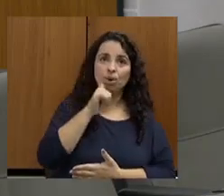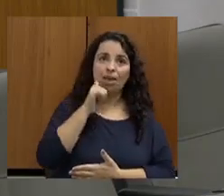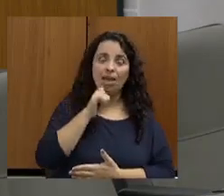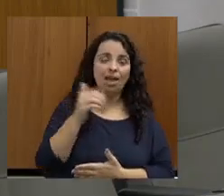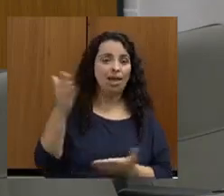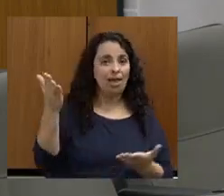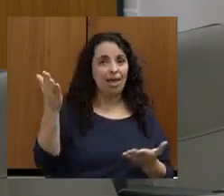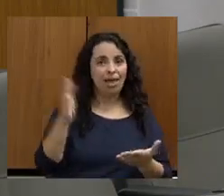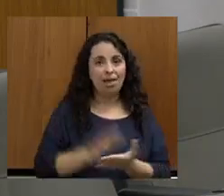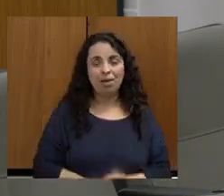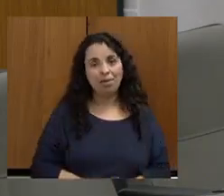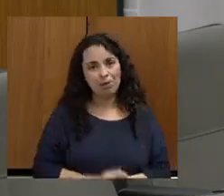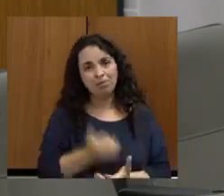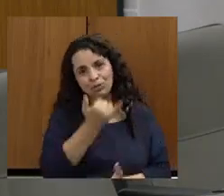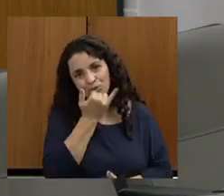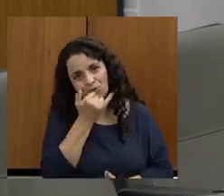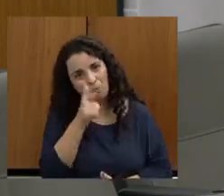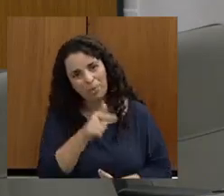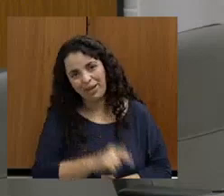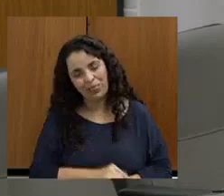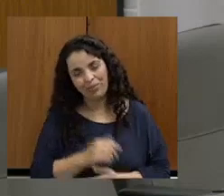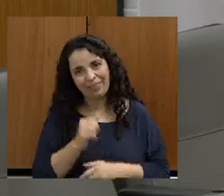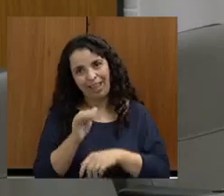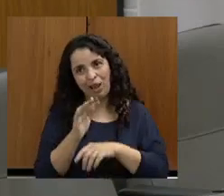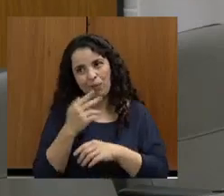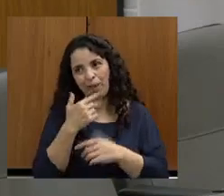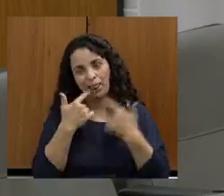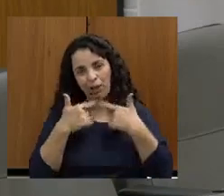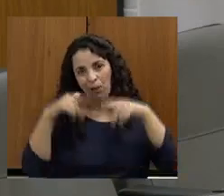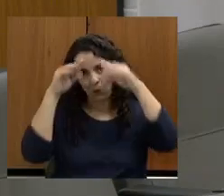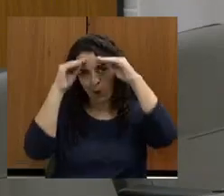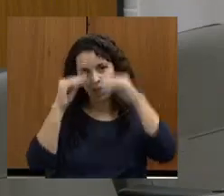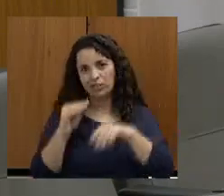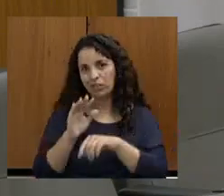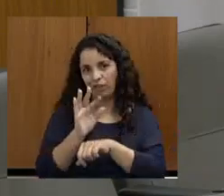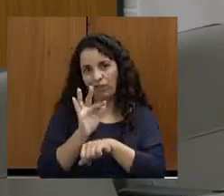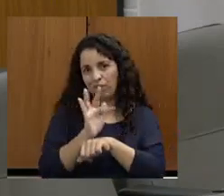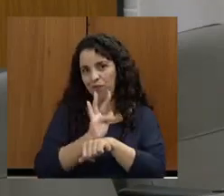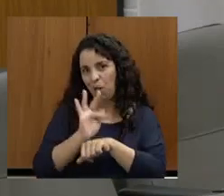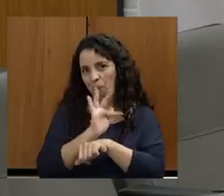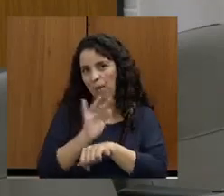tem o linguajar que nós somos obrigados a ter. Ainda não.